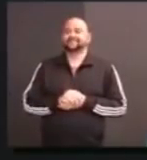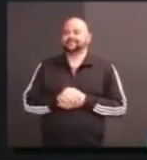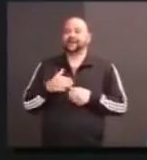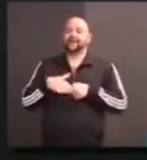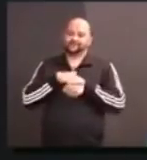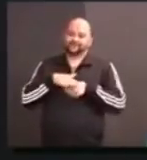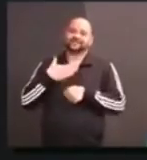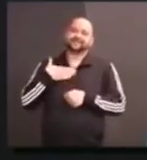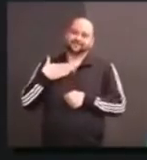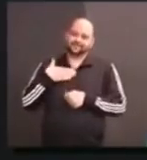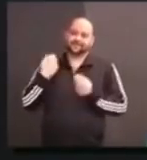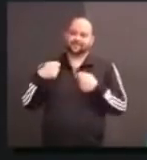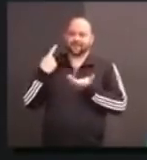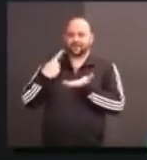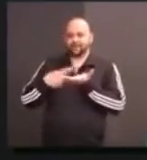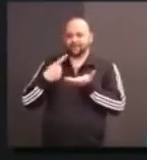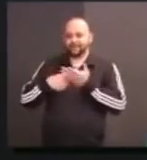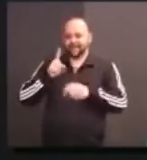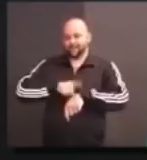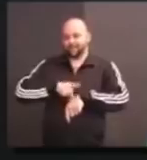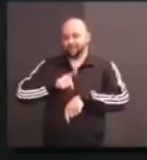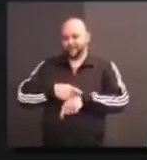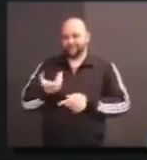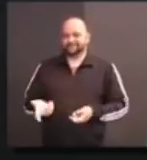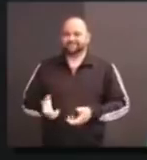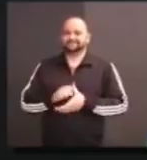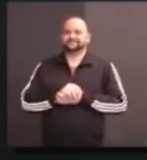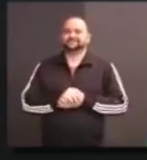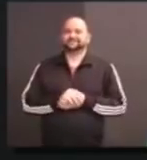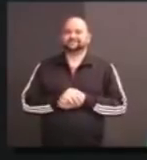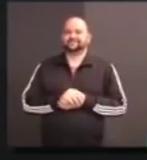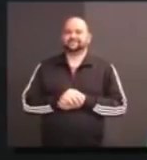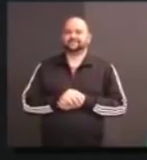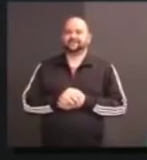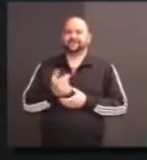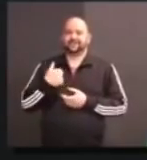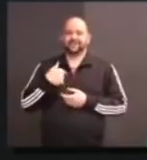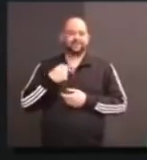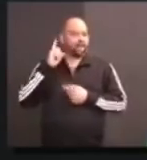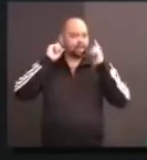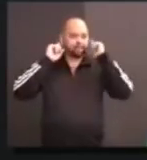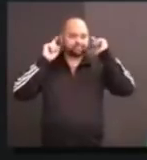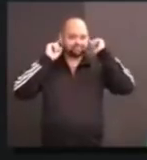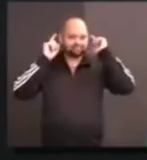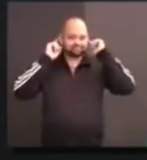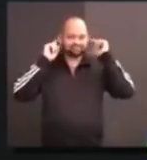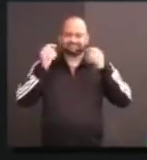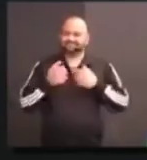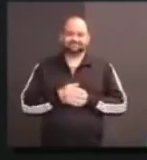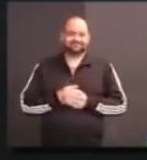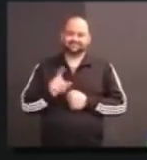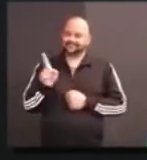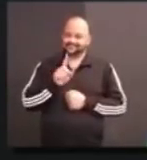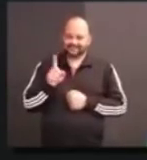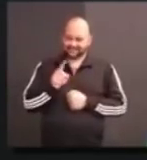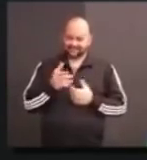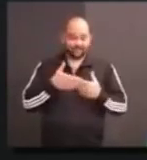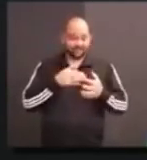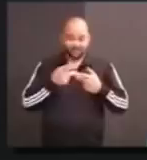comigo tem que marcar horário. Eu não dou ouvido a qualquer também mais não, e ponto